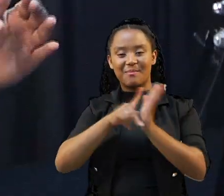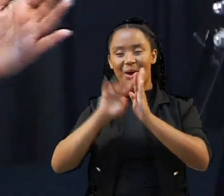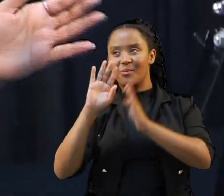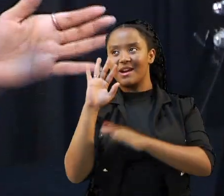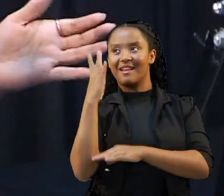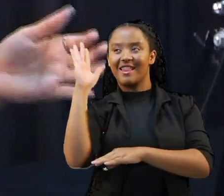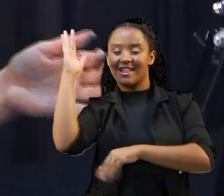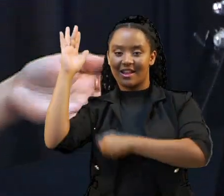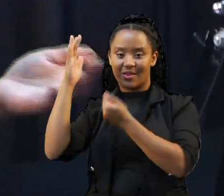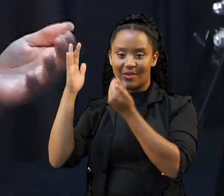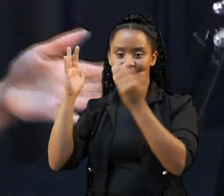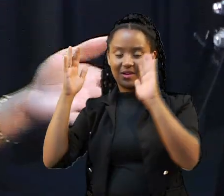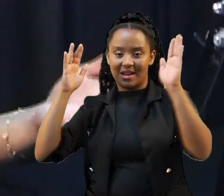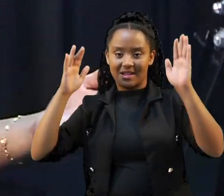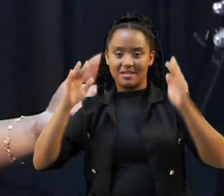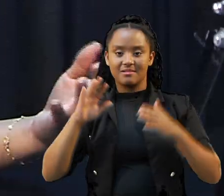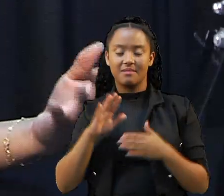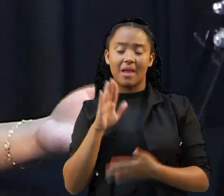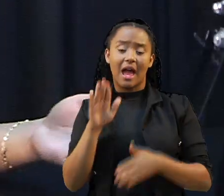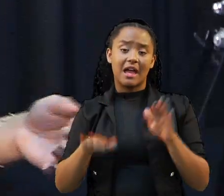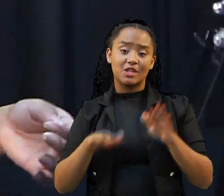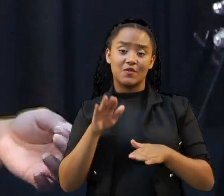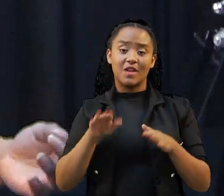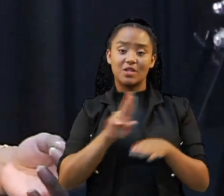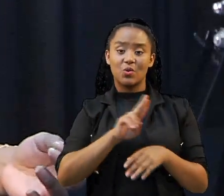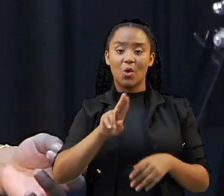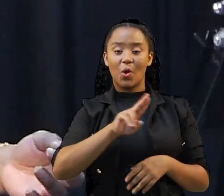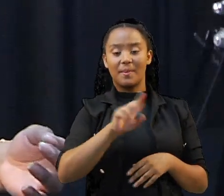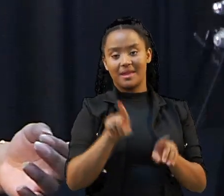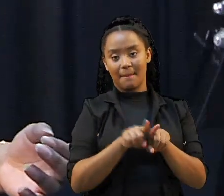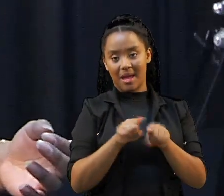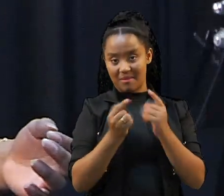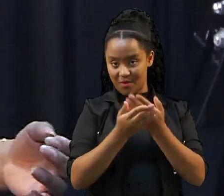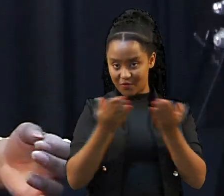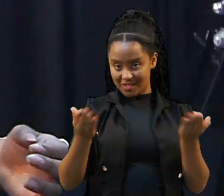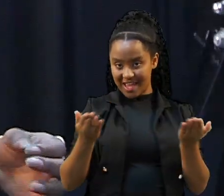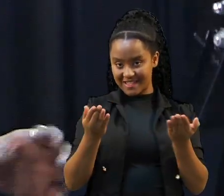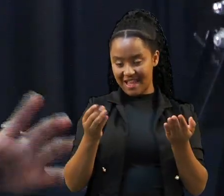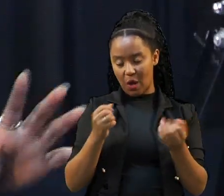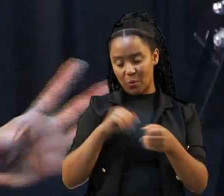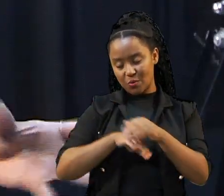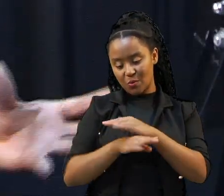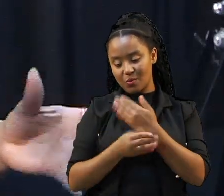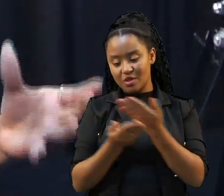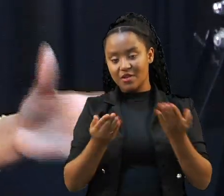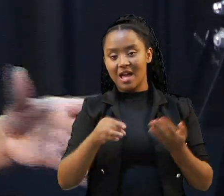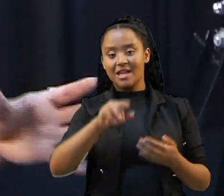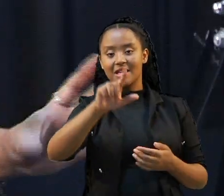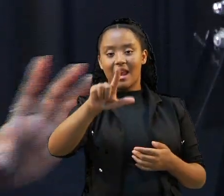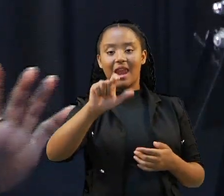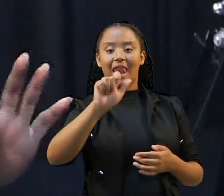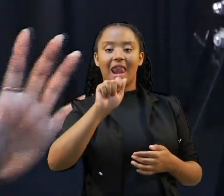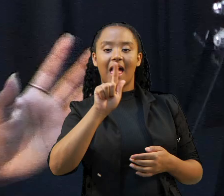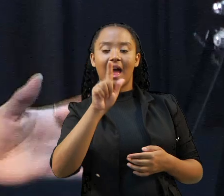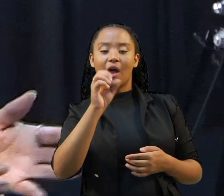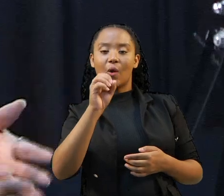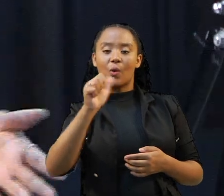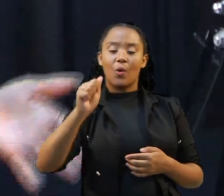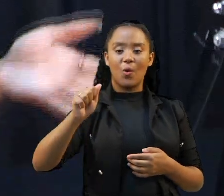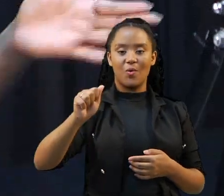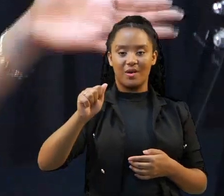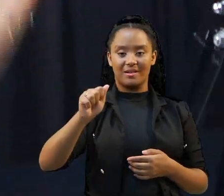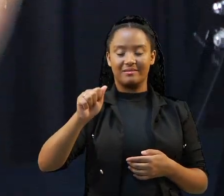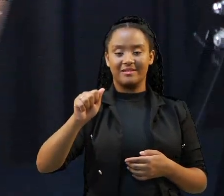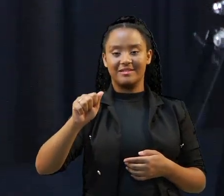fica, vocês podem chamar de lago, ou não sei como, mas é no meio da natureza, no meio da floresta. E tem essa